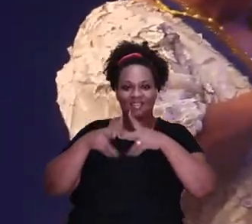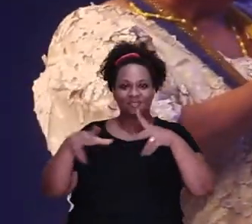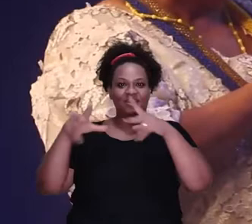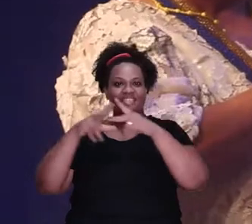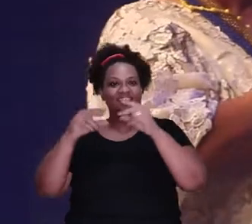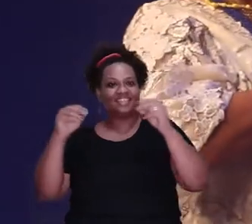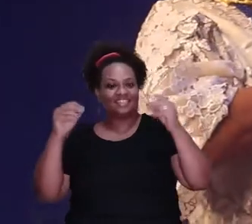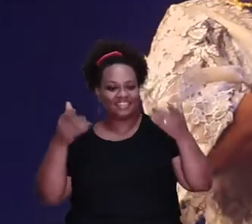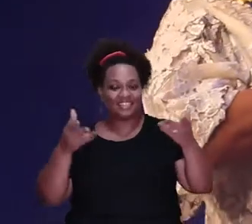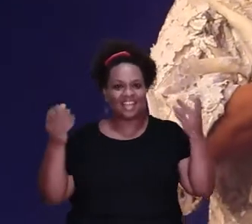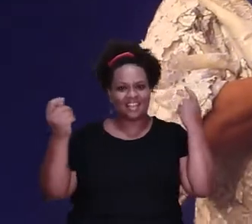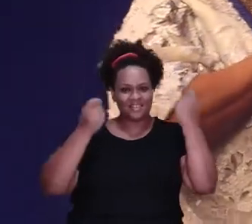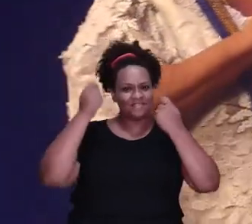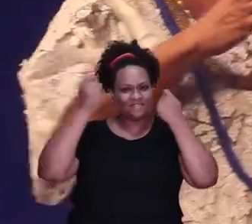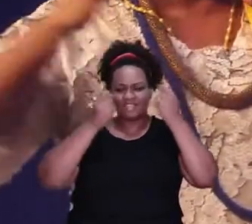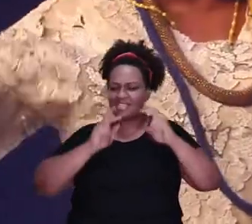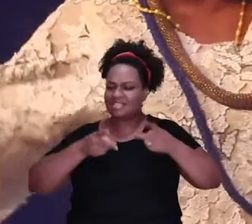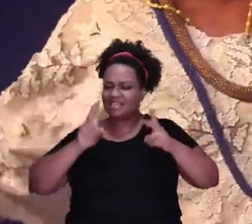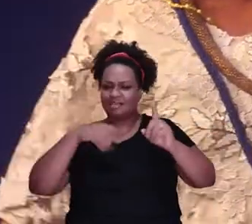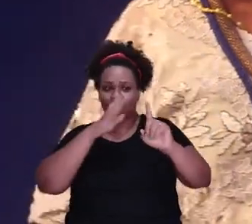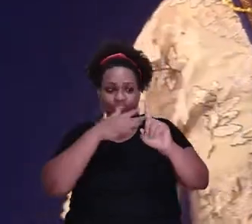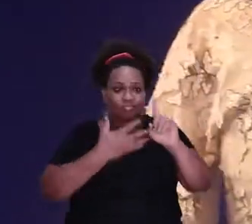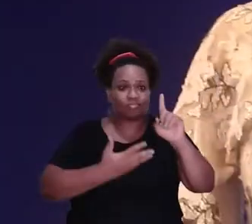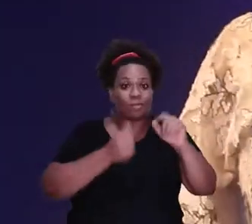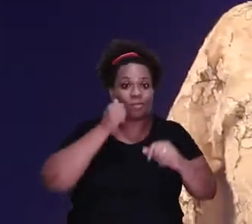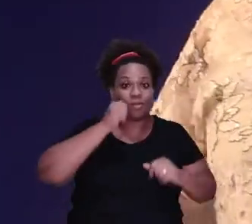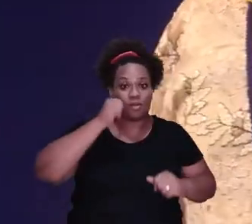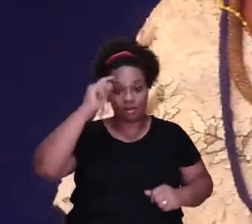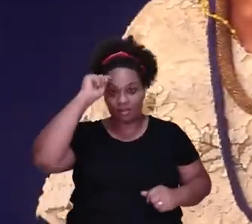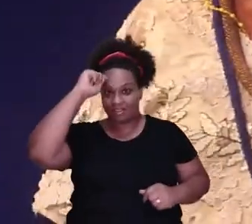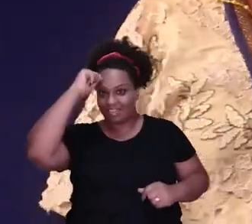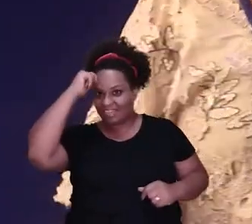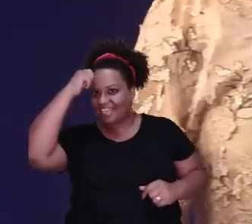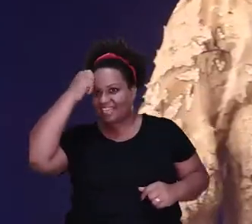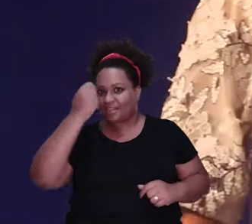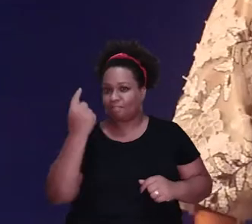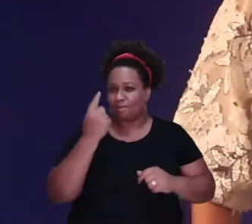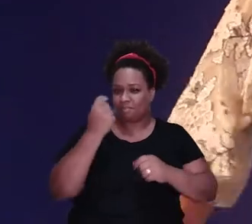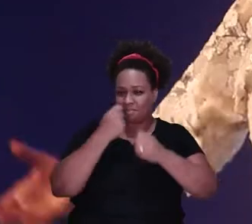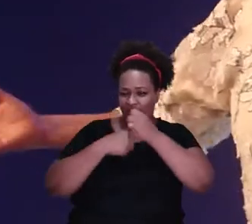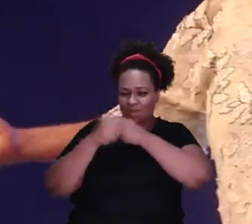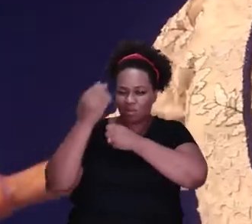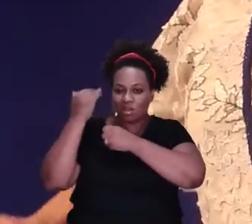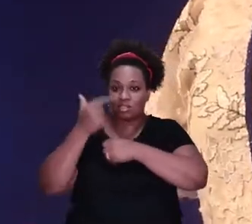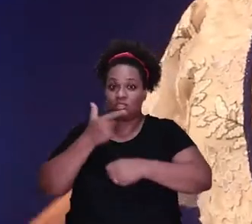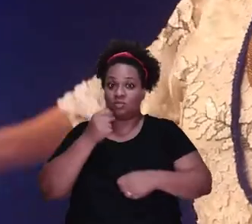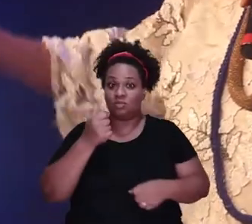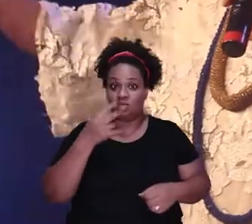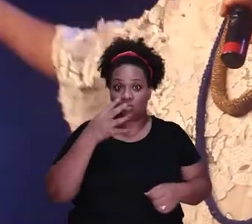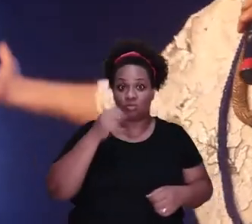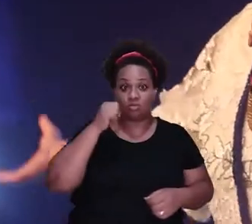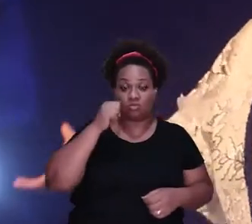na realidade esse festival a gente sempre homenageia as mulheres negras o meu primeiro ano de